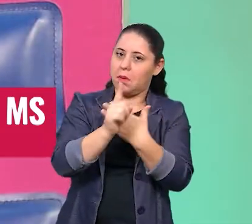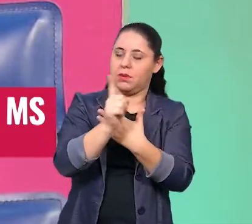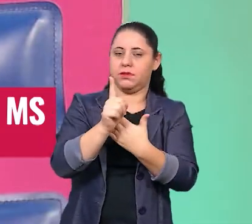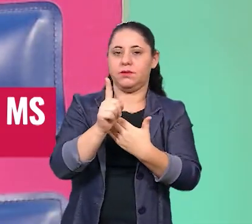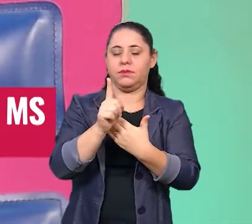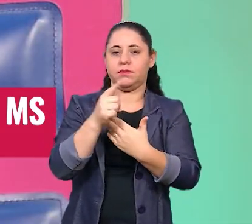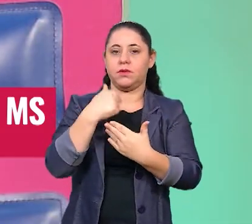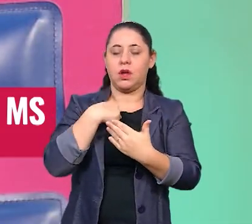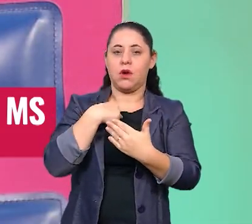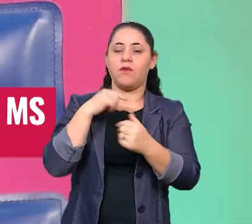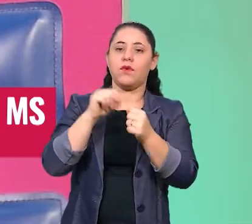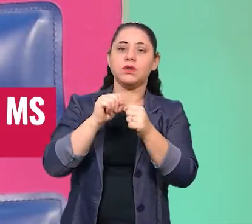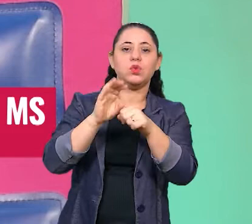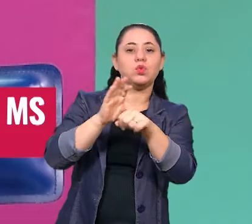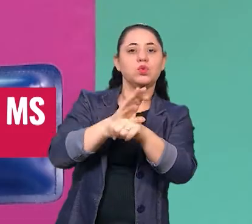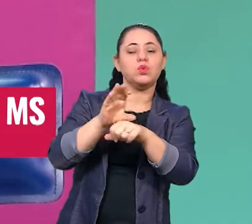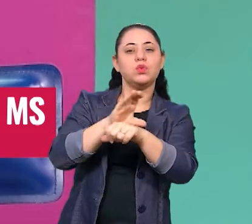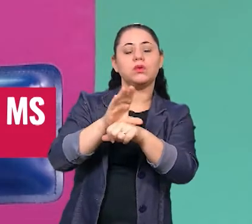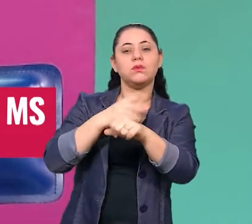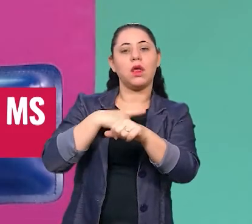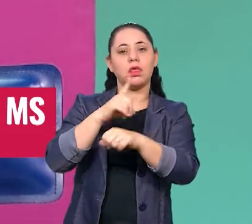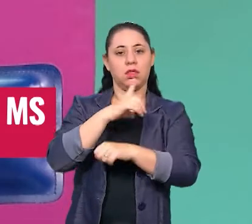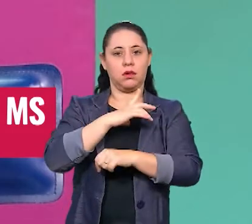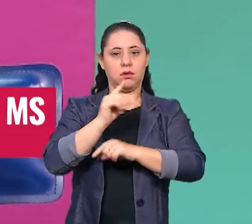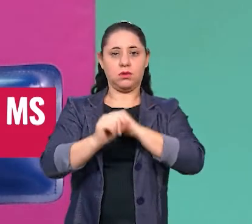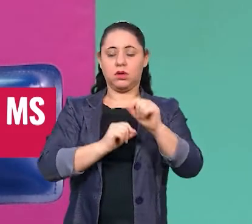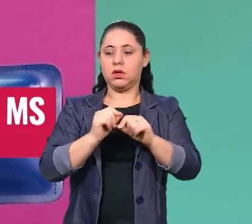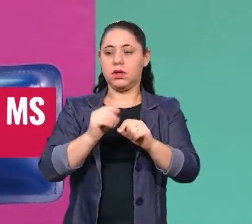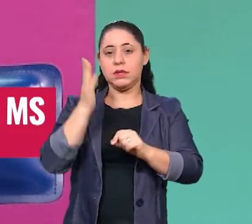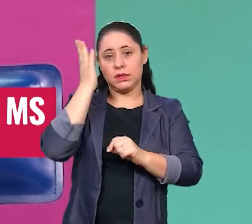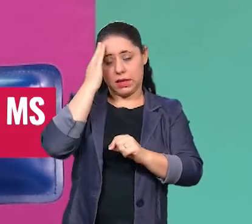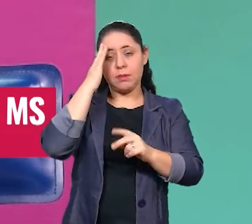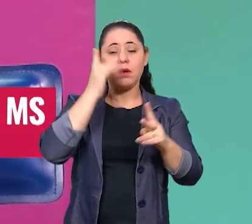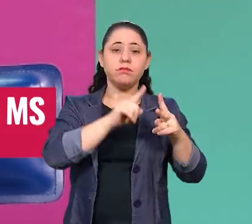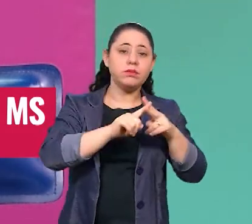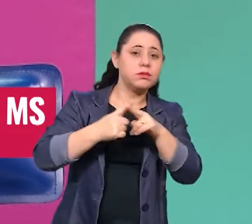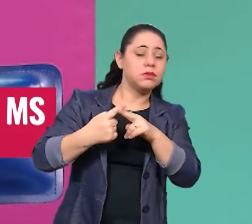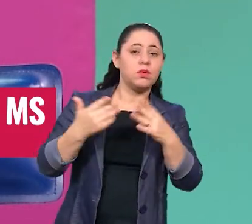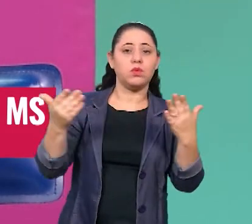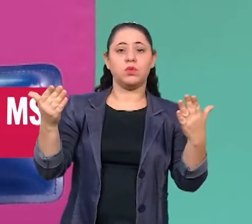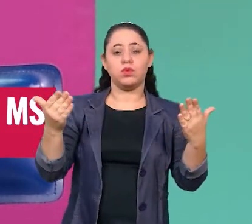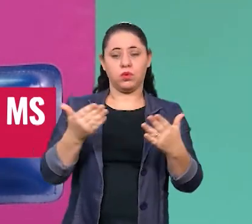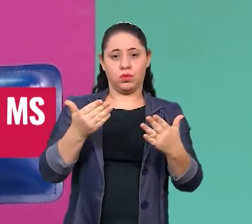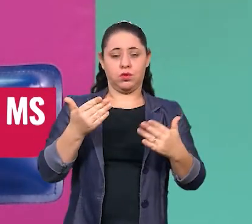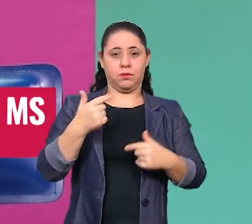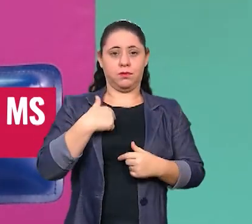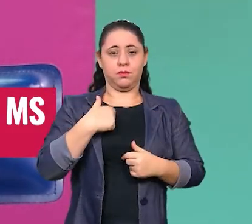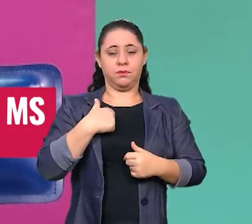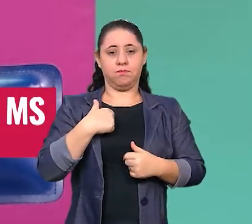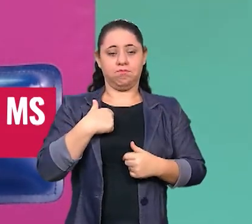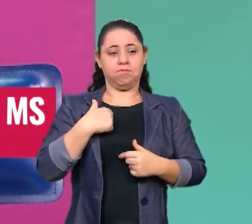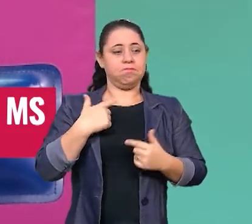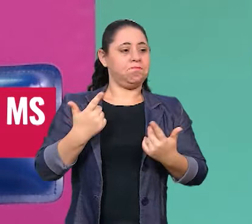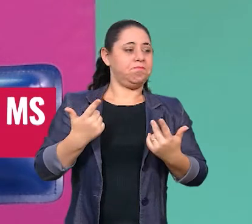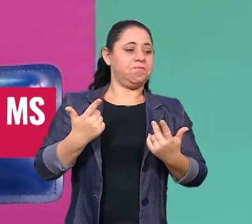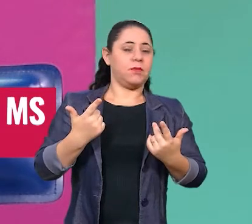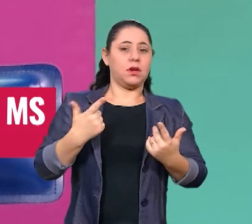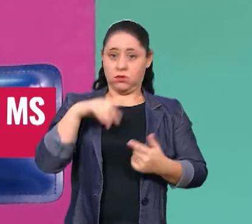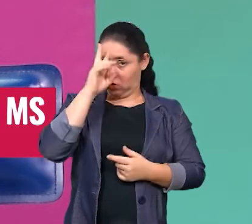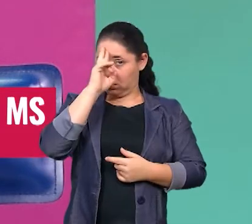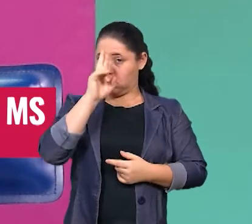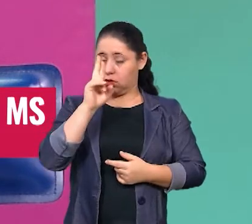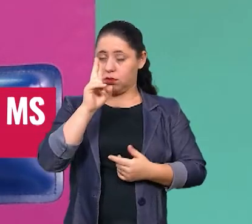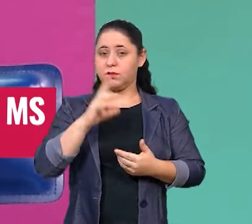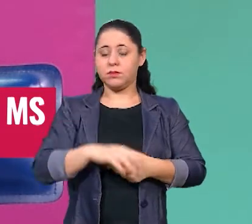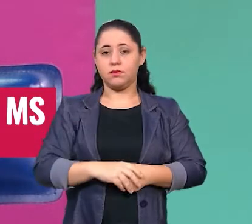para eu ter essa ferramenta. Então hoje eu sou diretora, então eu estou dirigindo um